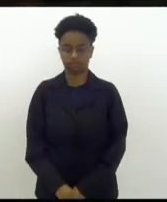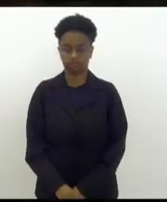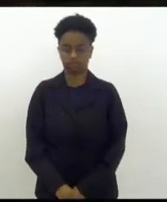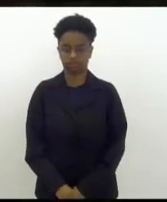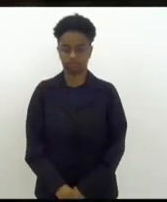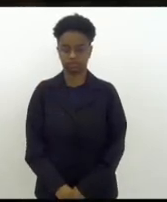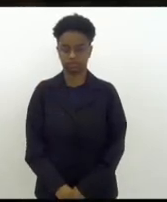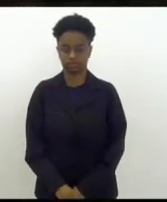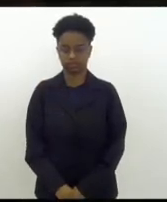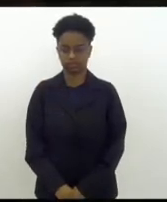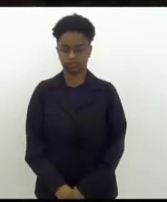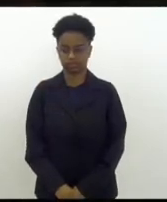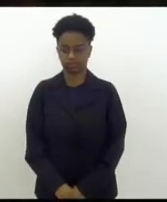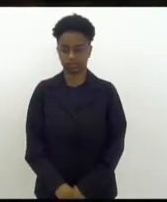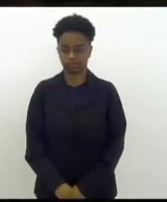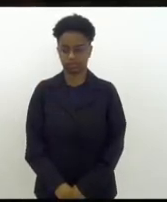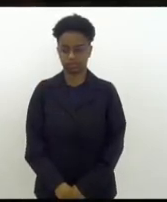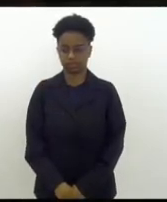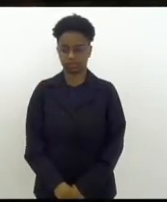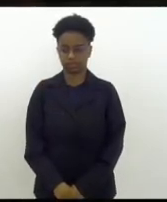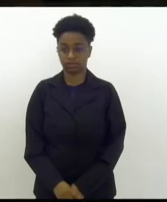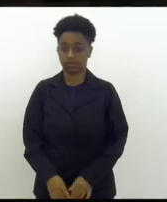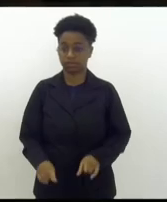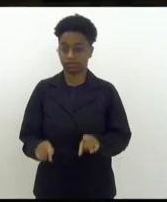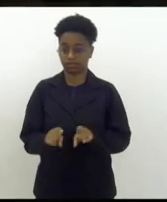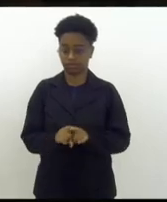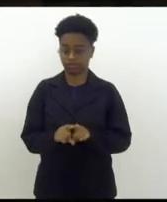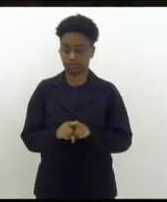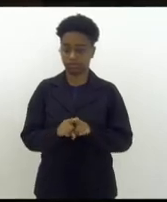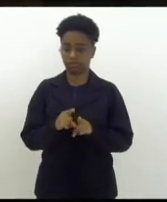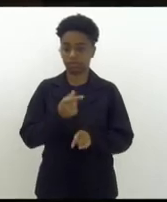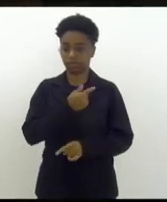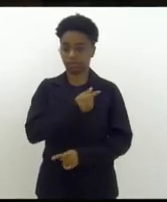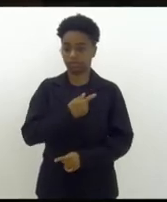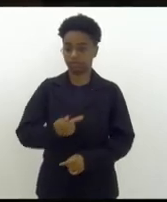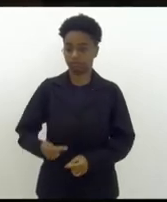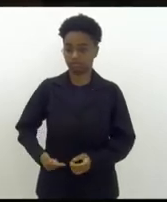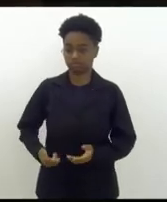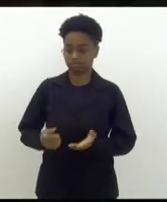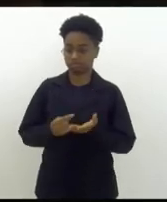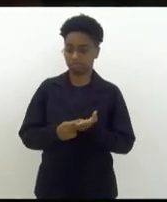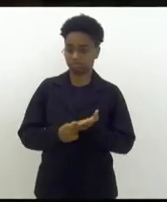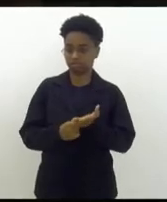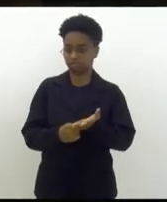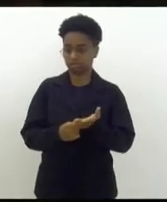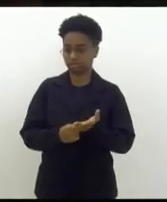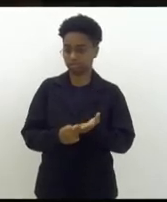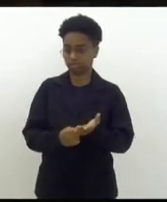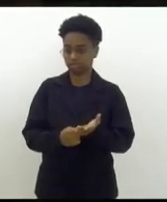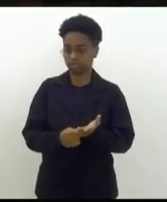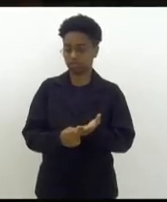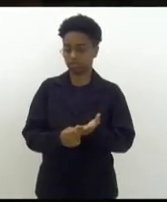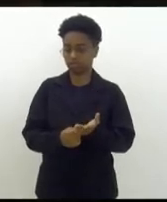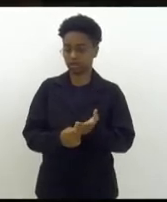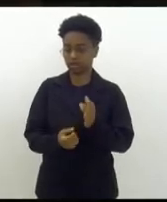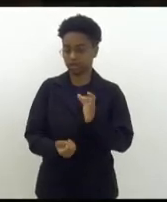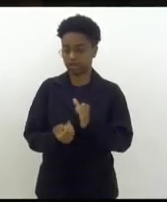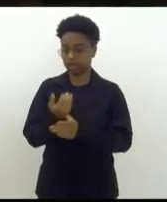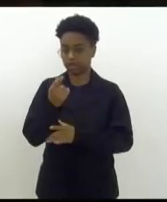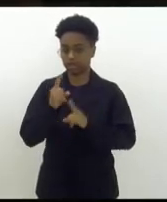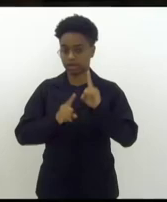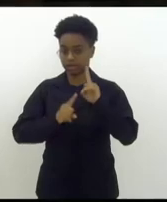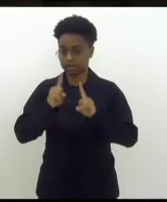e o governo também se comprometendo e fazer a licitação